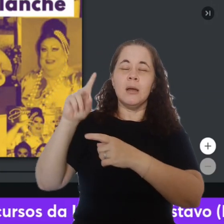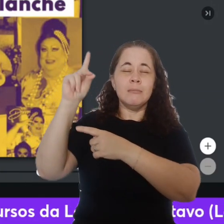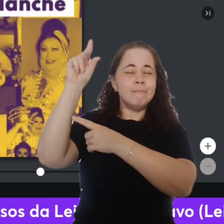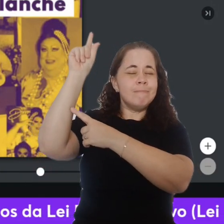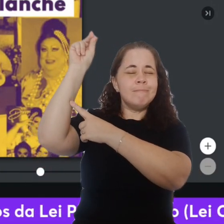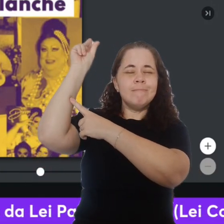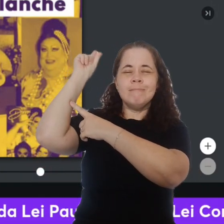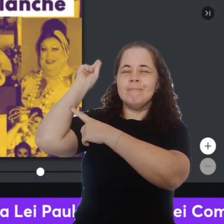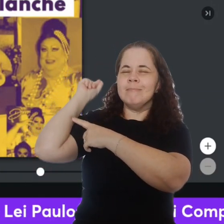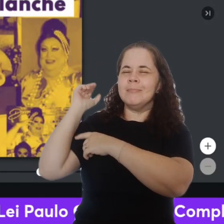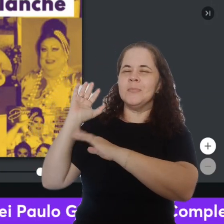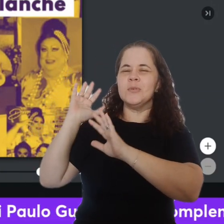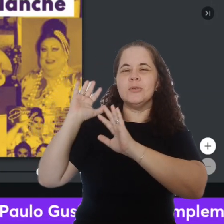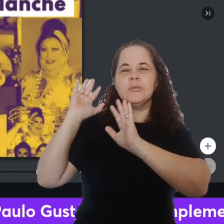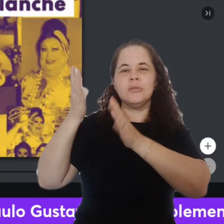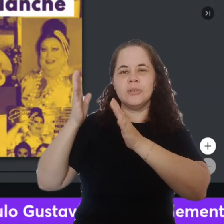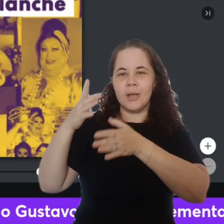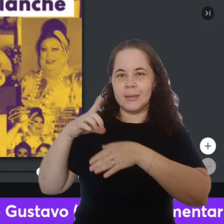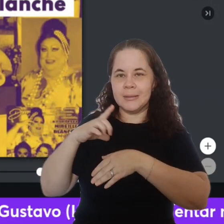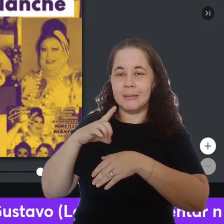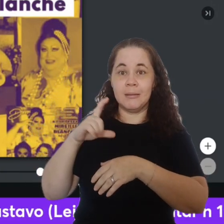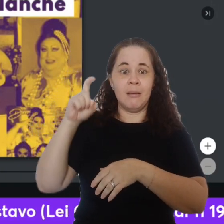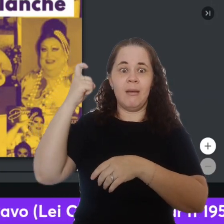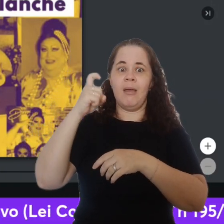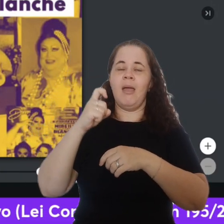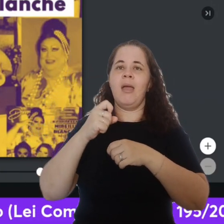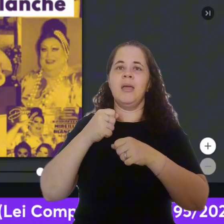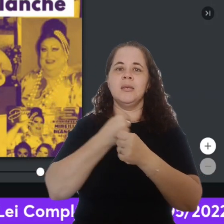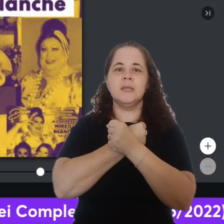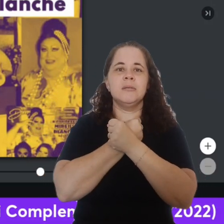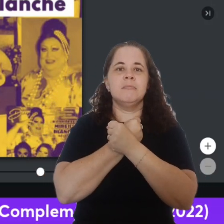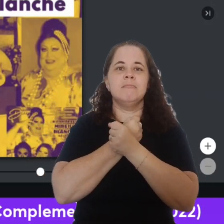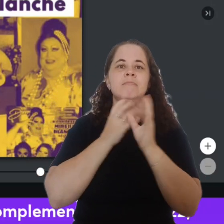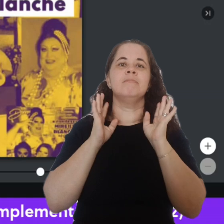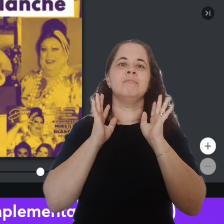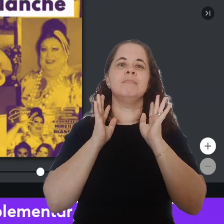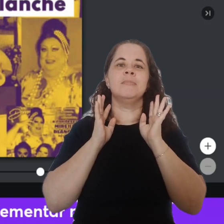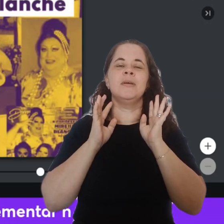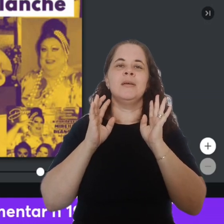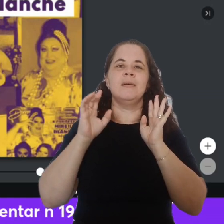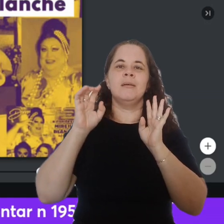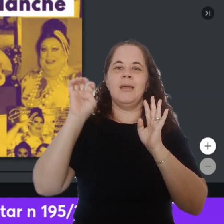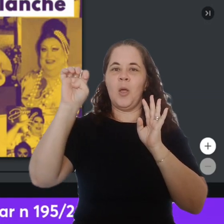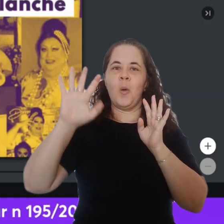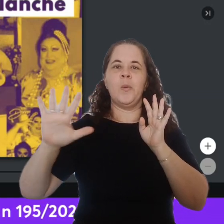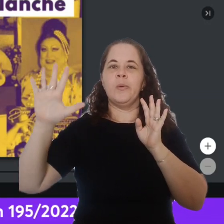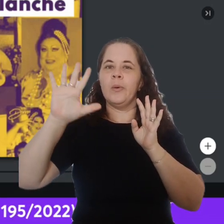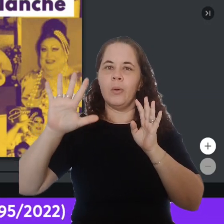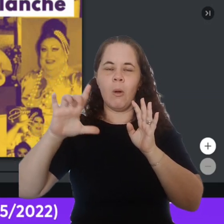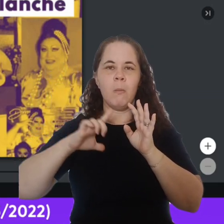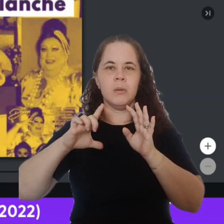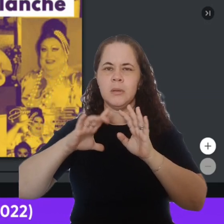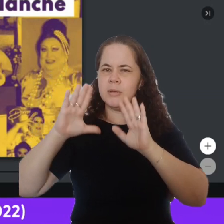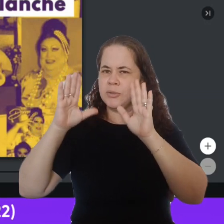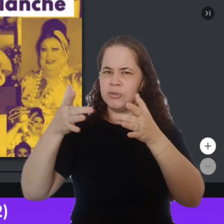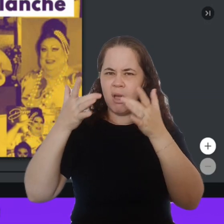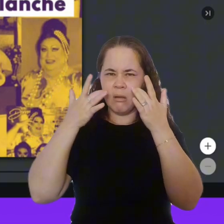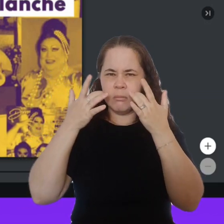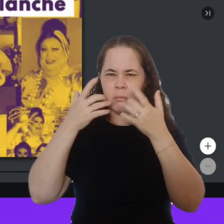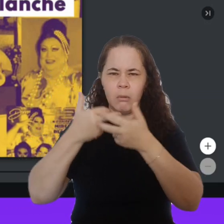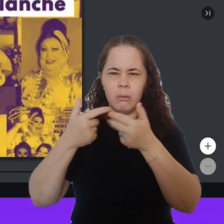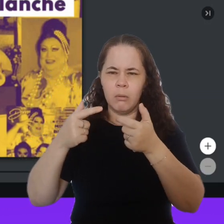desde o Shakespeare para os europeus, desde